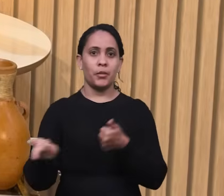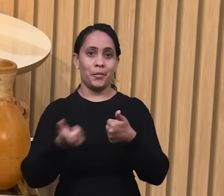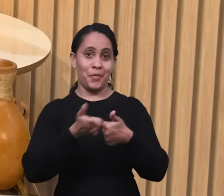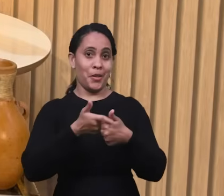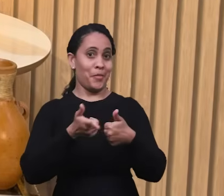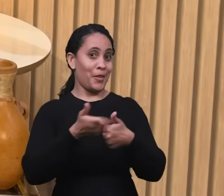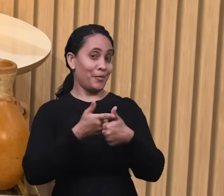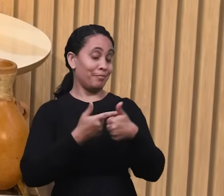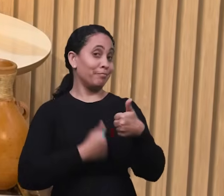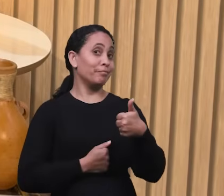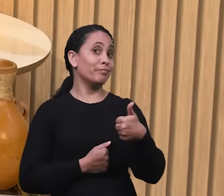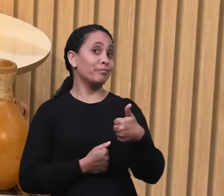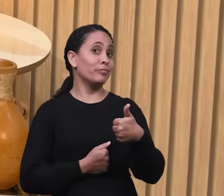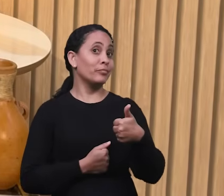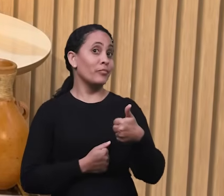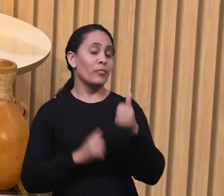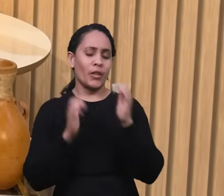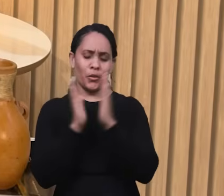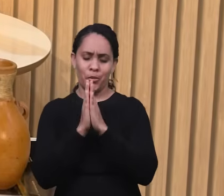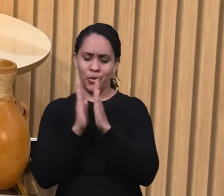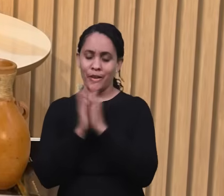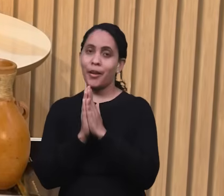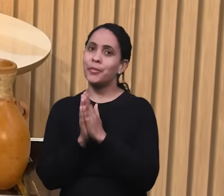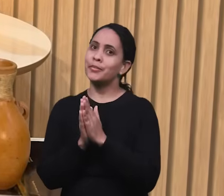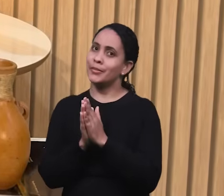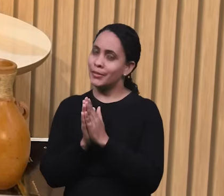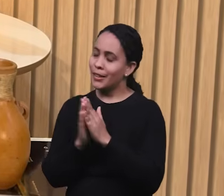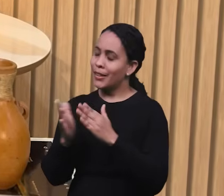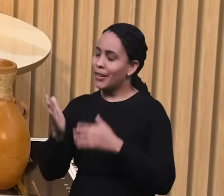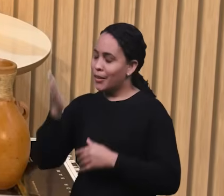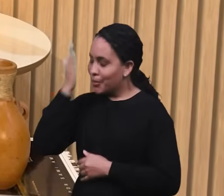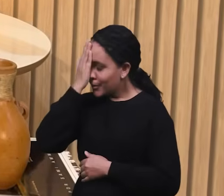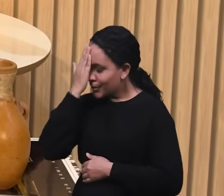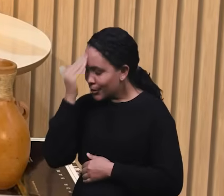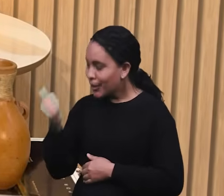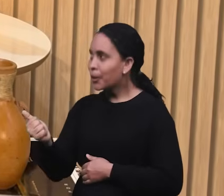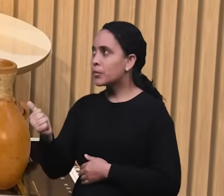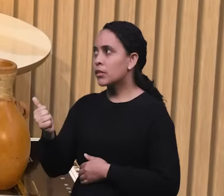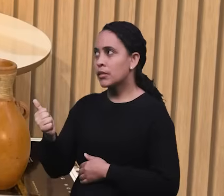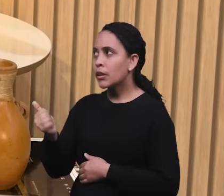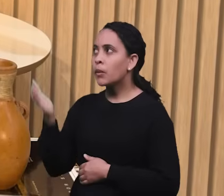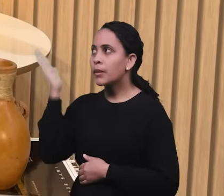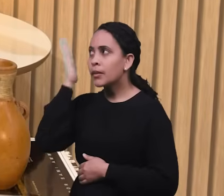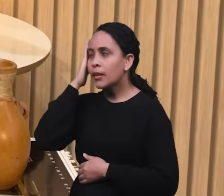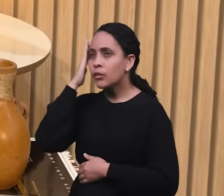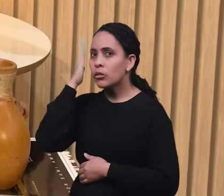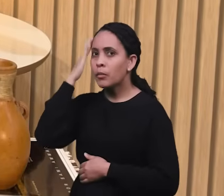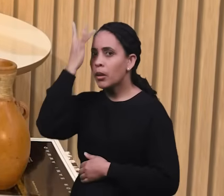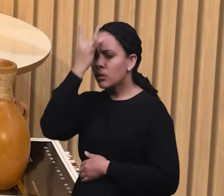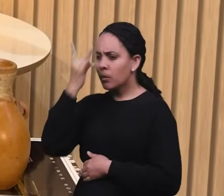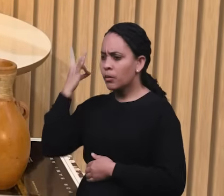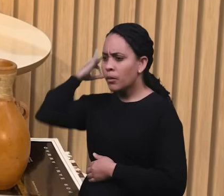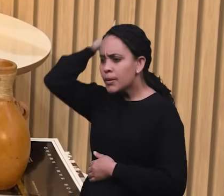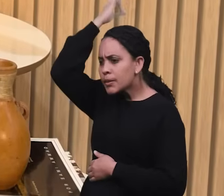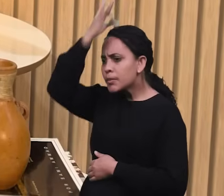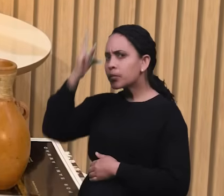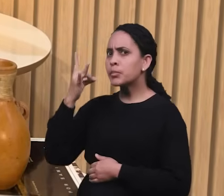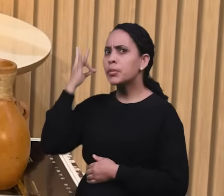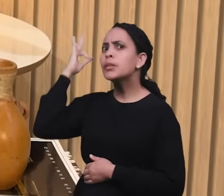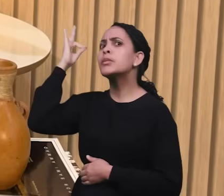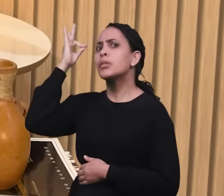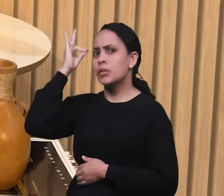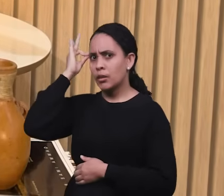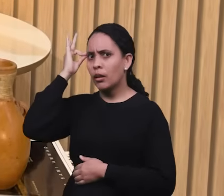buscamos esse primeiro dom de sabedoria, discernimento de espíritos, que é o 7º dom, para discernir o que vem do